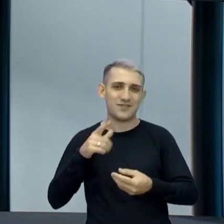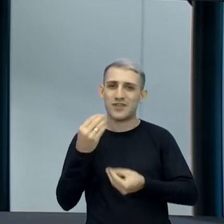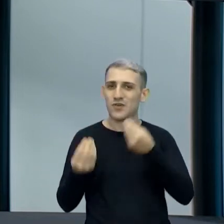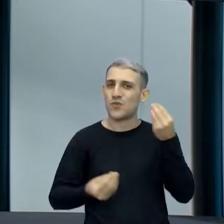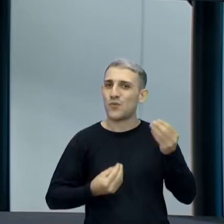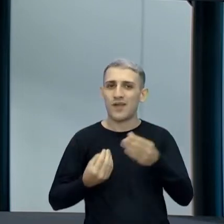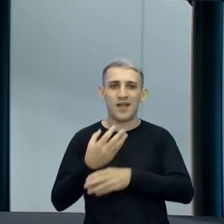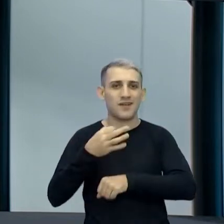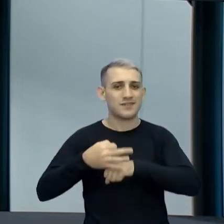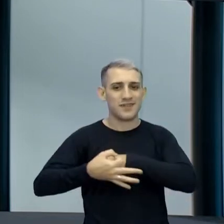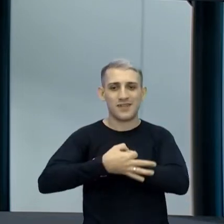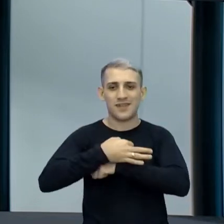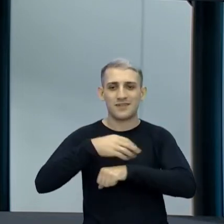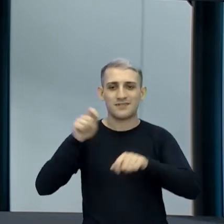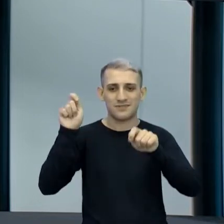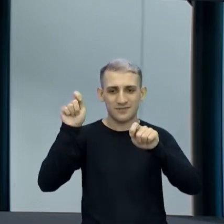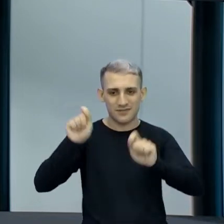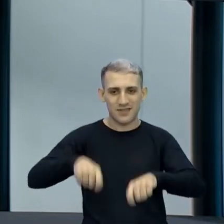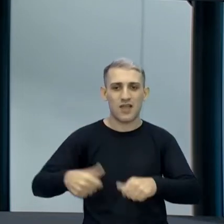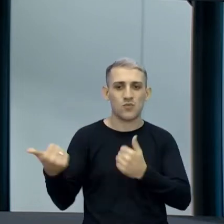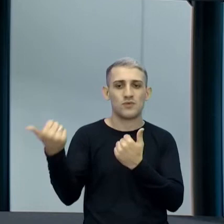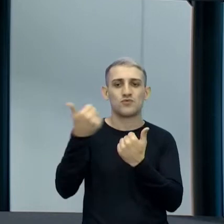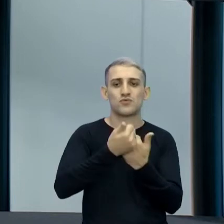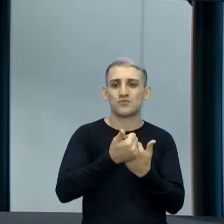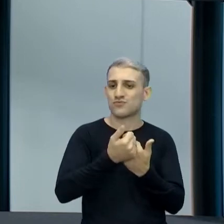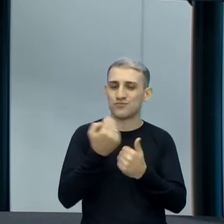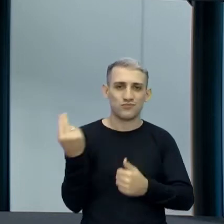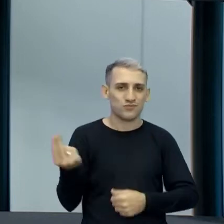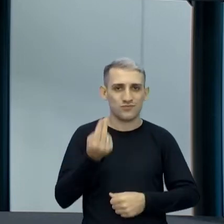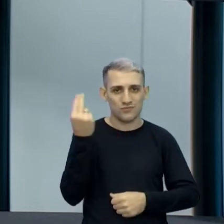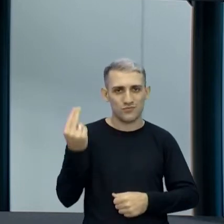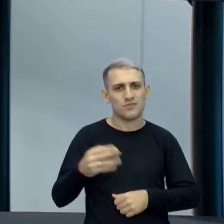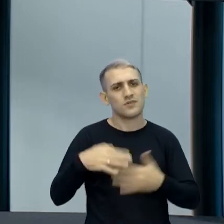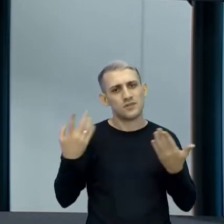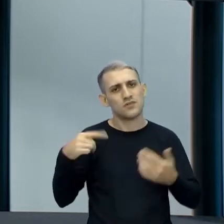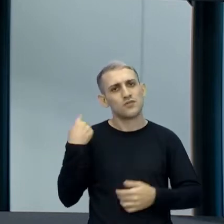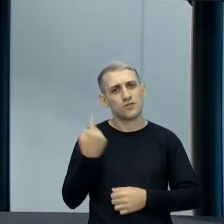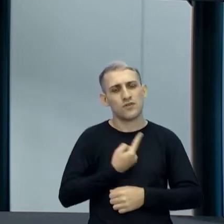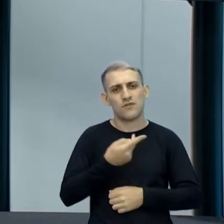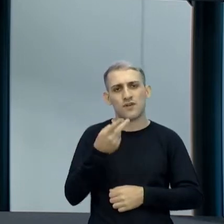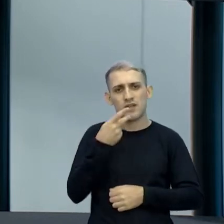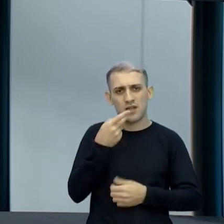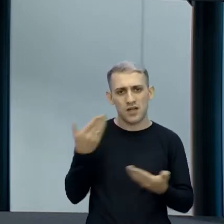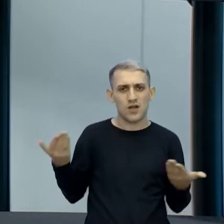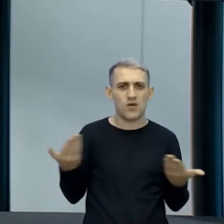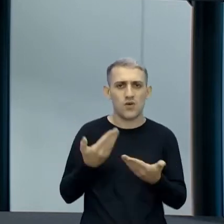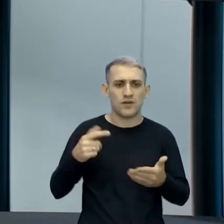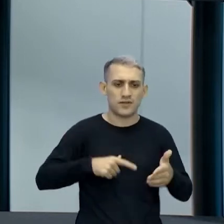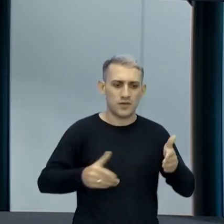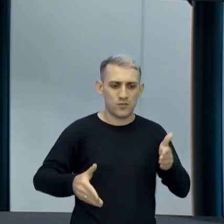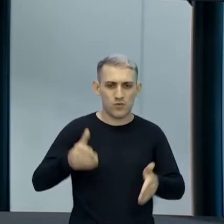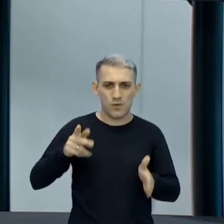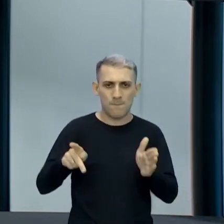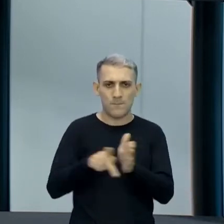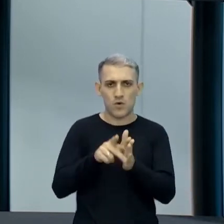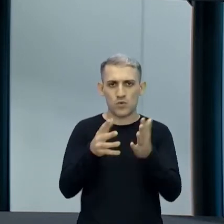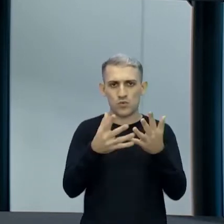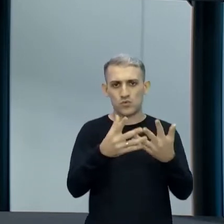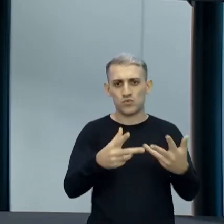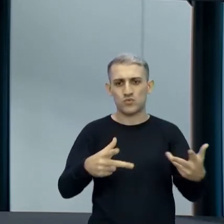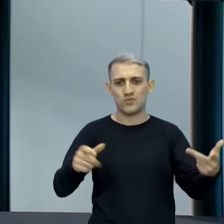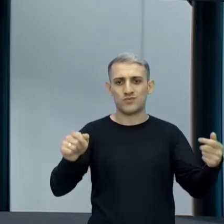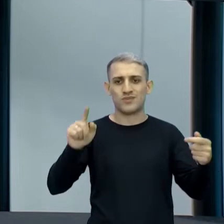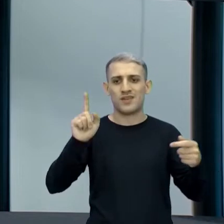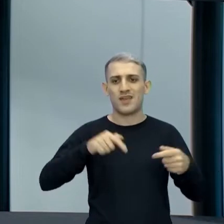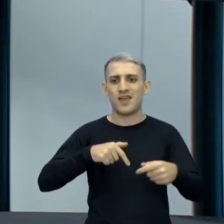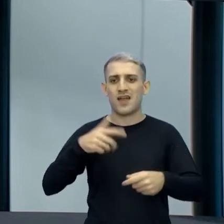célula suficiente para repor a célula que está morrendo. Então, é isso que a gente está falando. Então, esse processo de degeneração, ele é muito